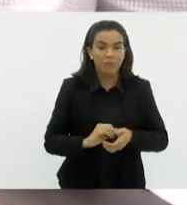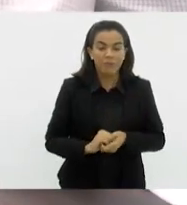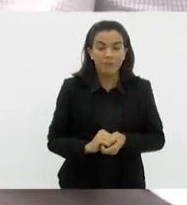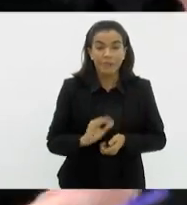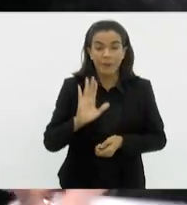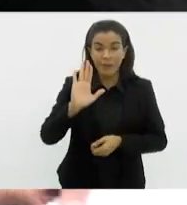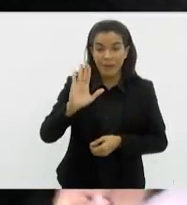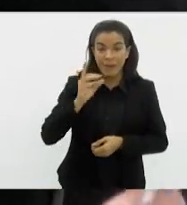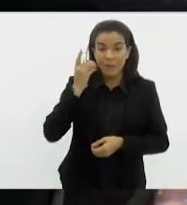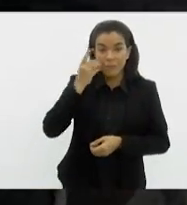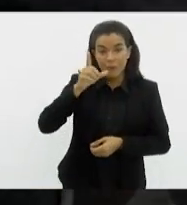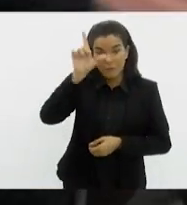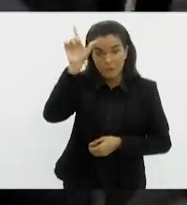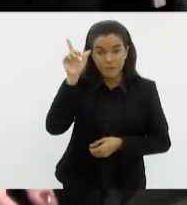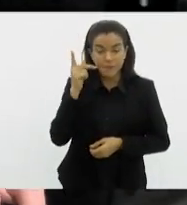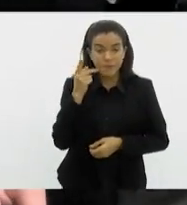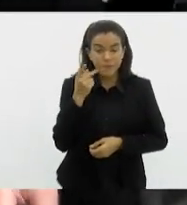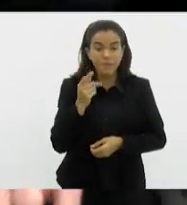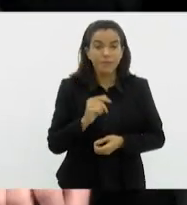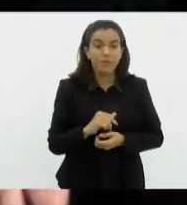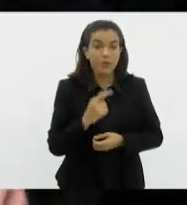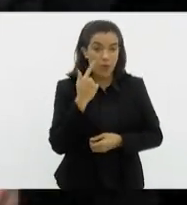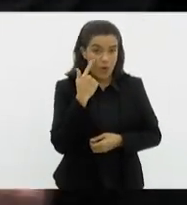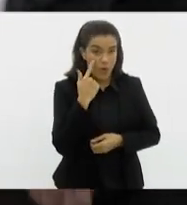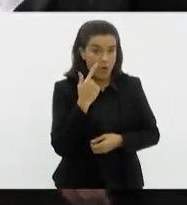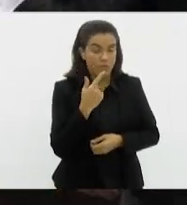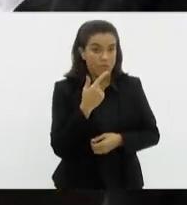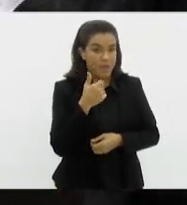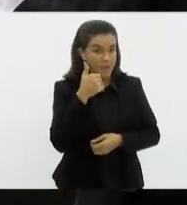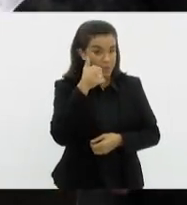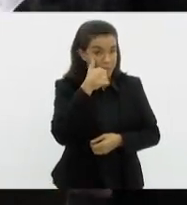Presidente, olha só. A autora,